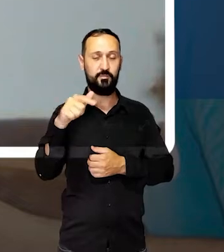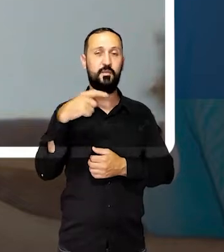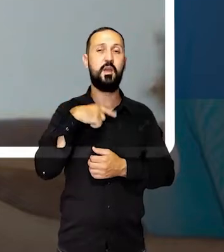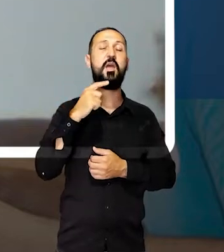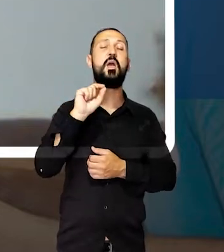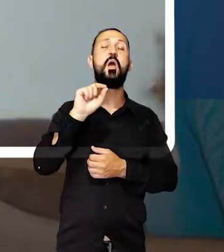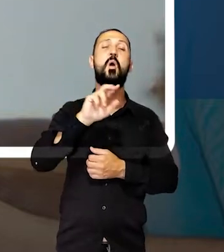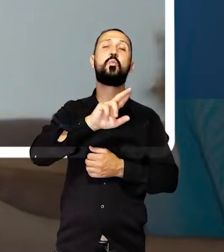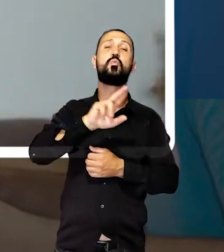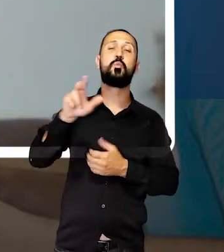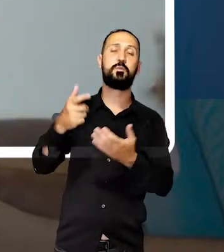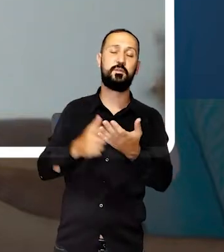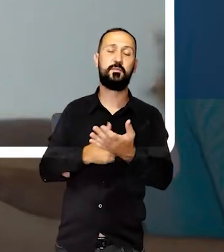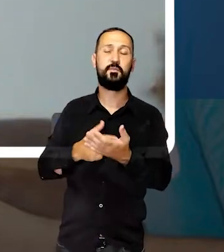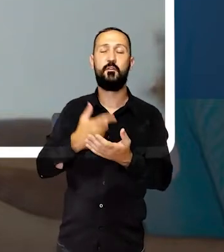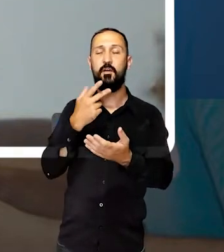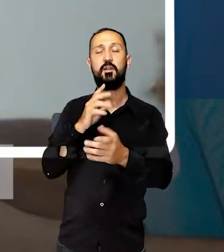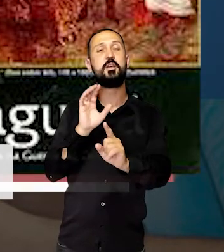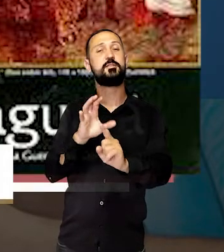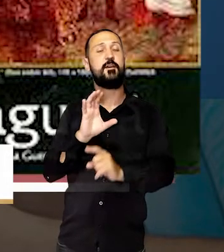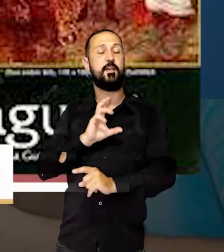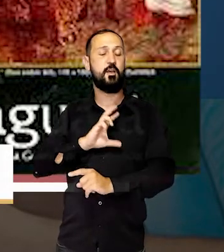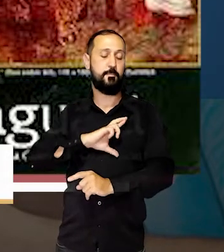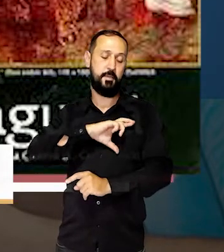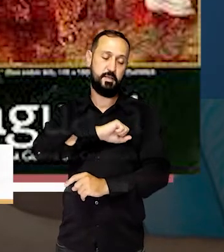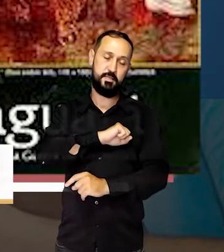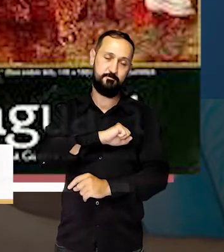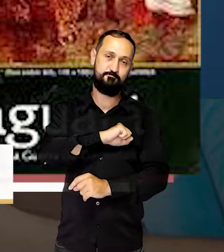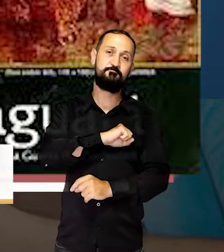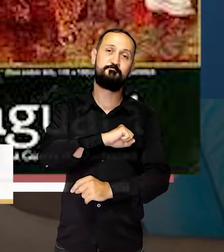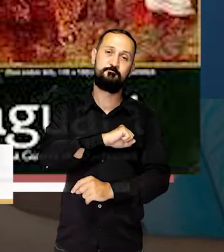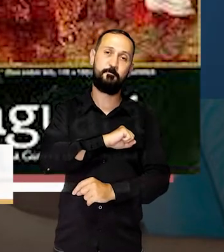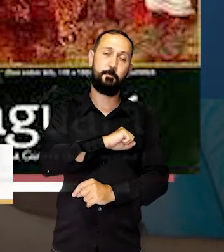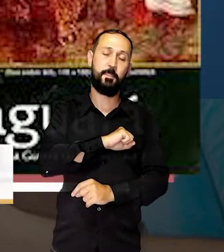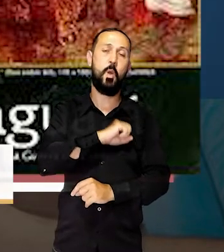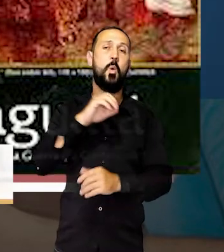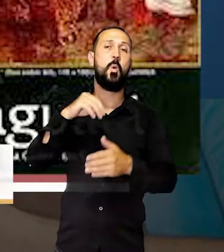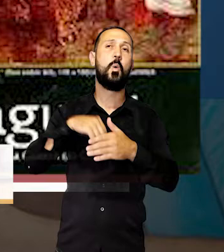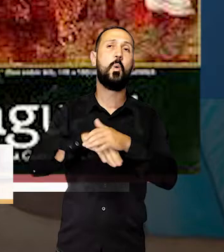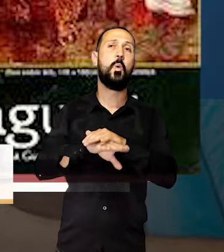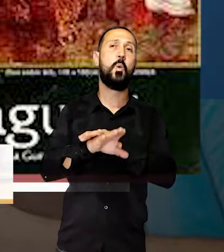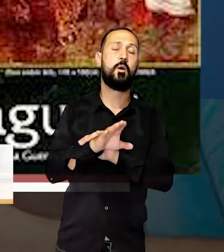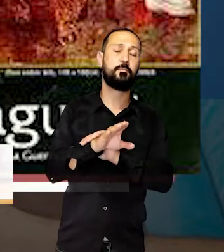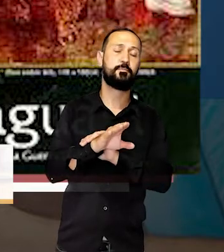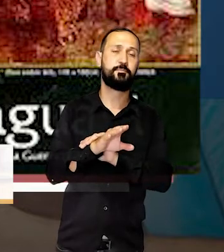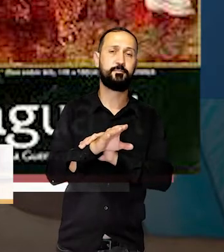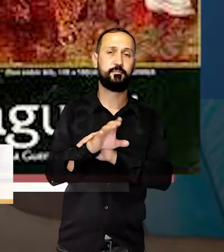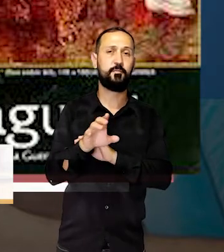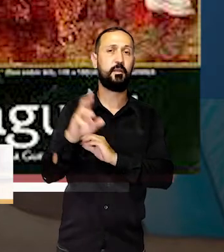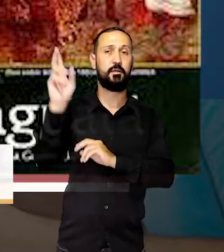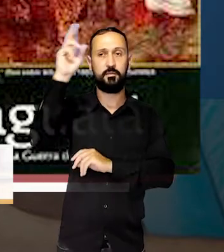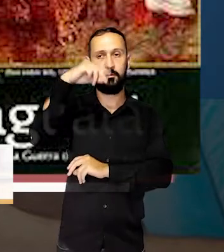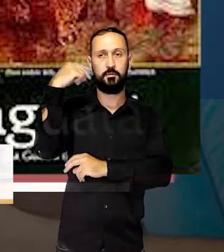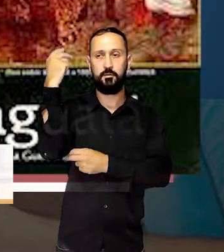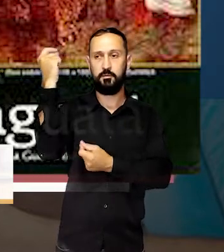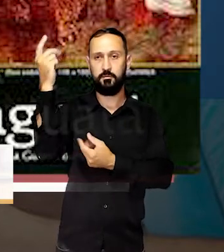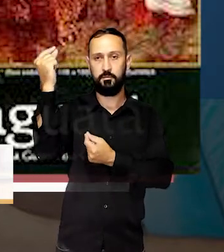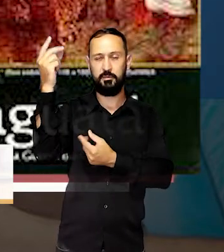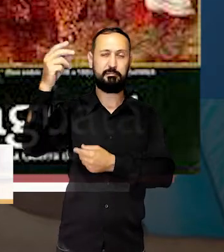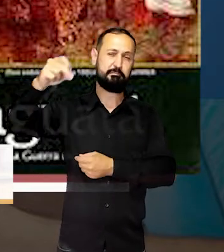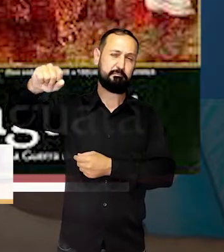chamo de romanceiros. Os romanceiros o romanceiro é uma tradição